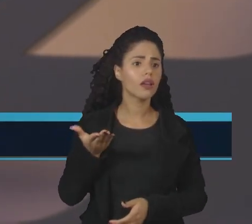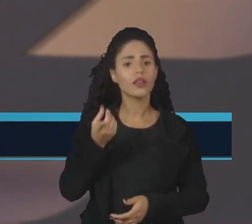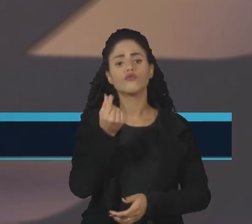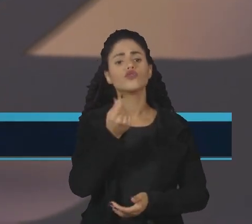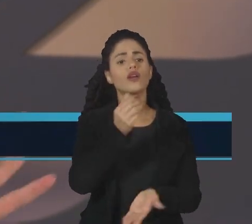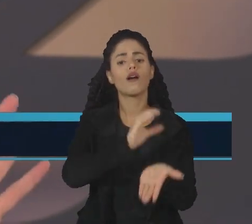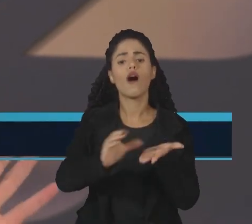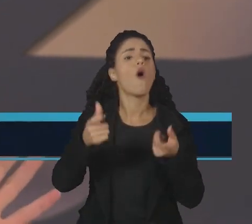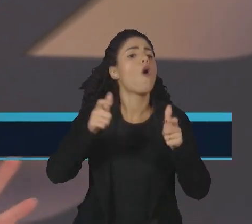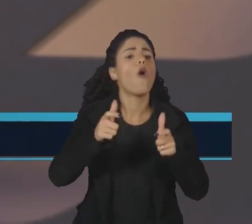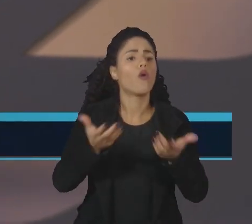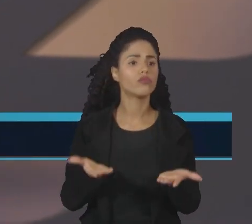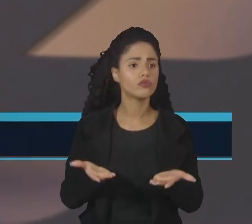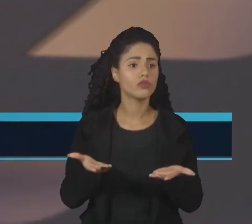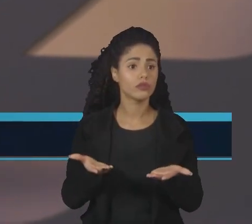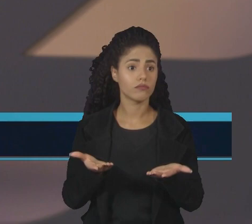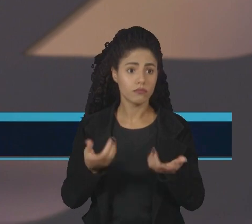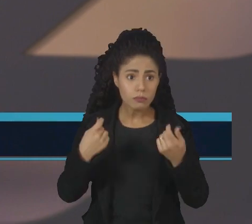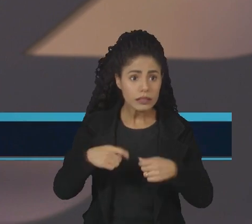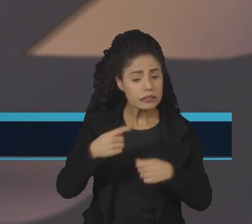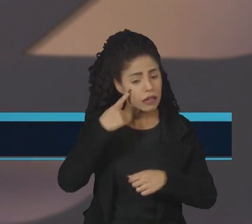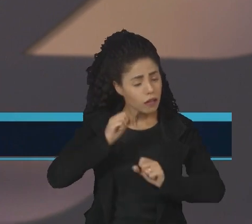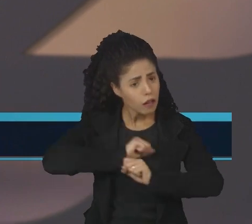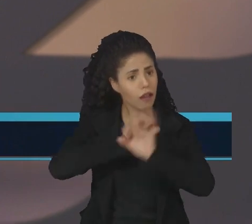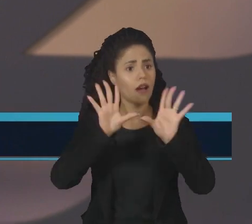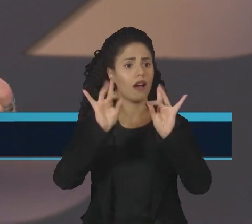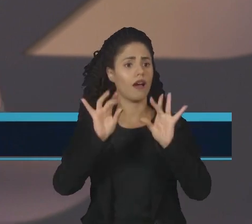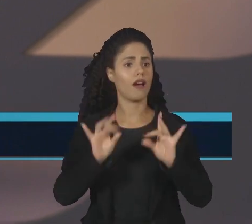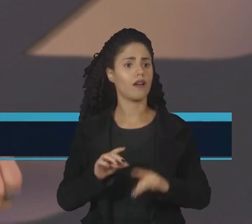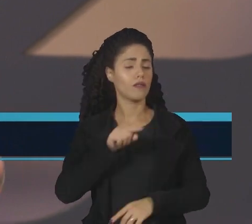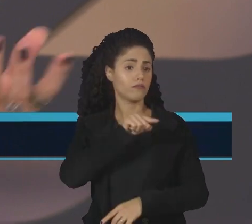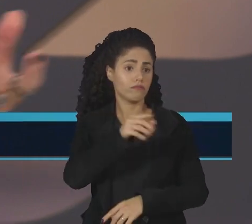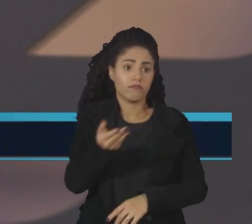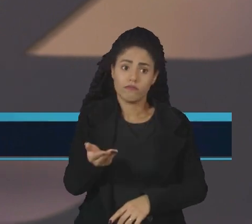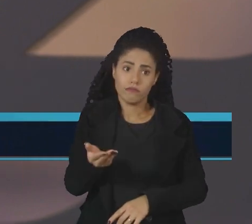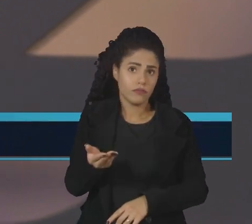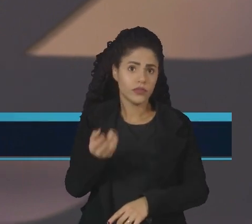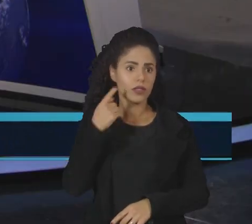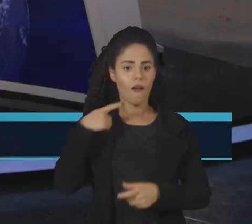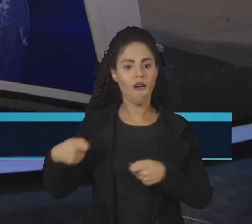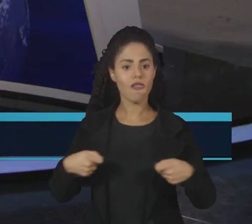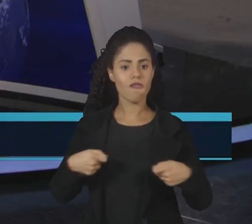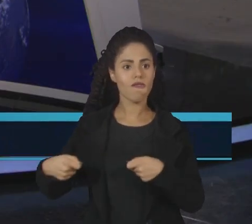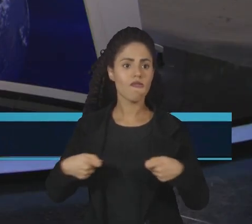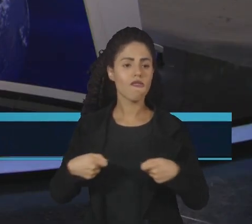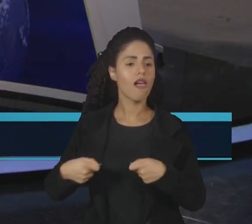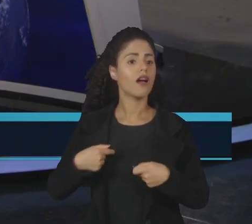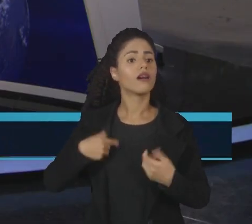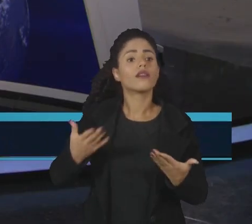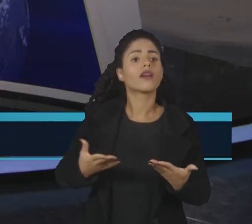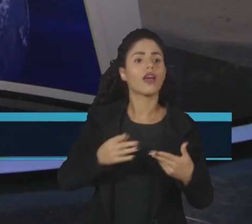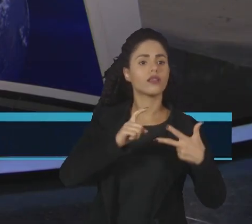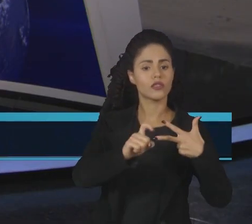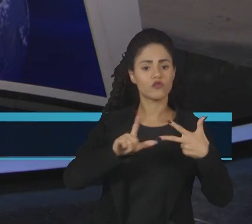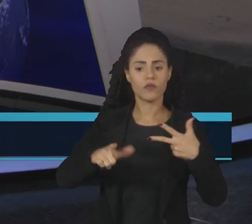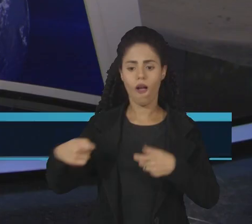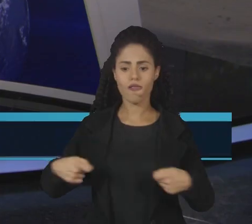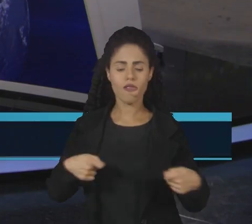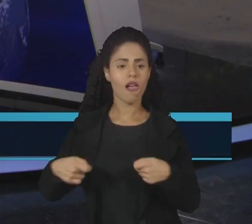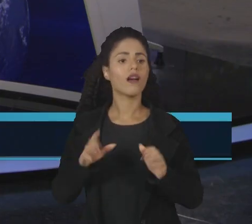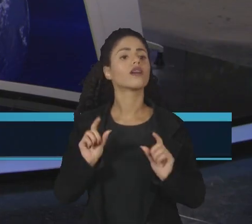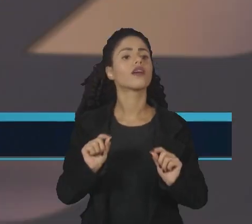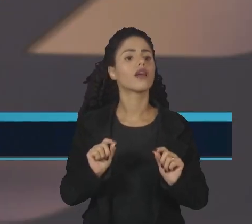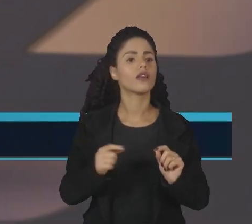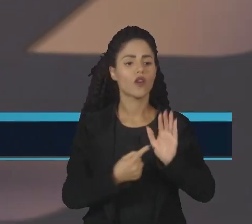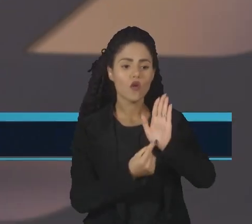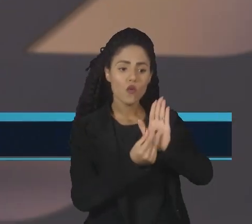num lugar e pronto. E isso, no fundo, o que é? Uma disputa pelo orçamento. Quem decide, se fosse uma disputa pelo